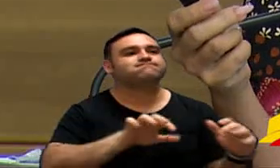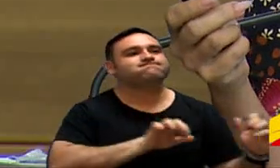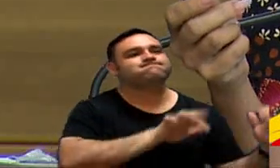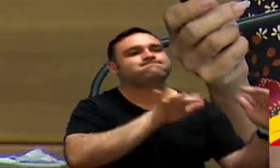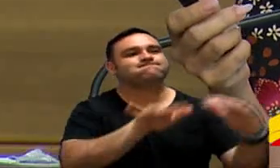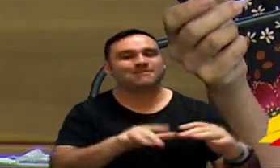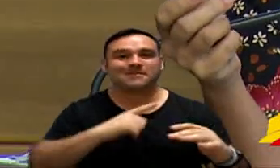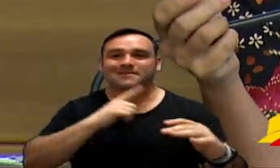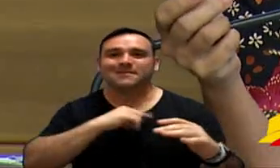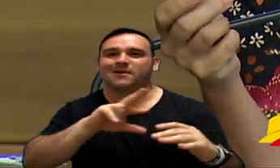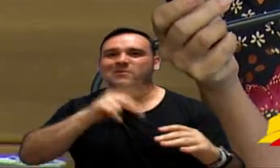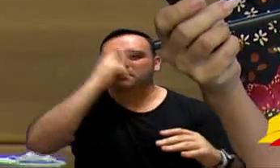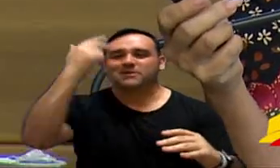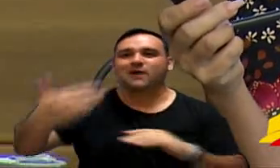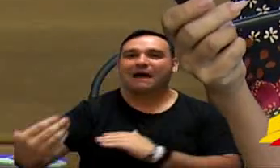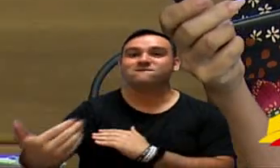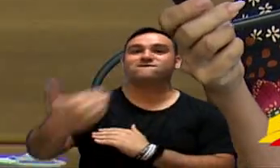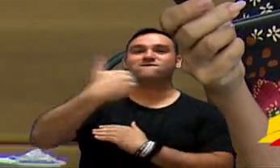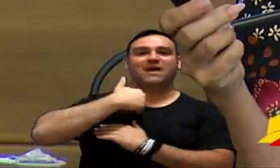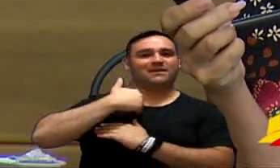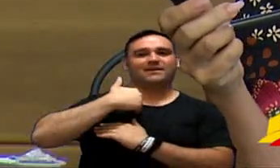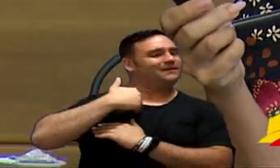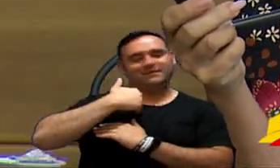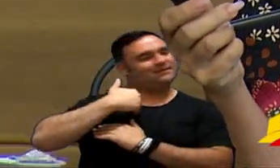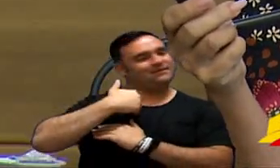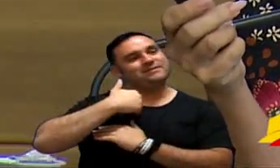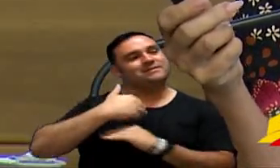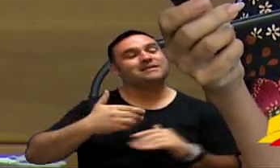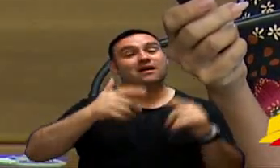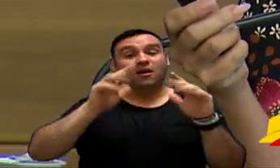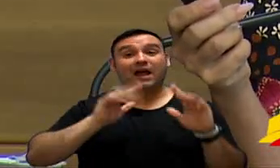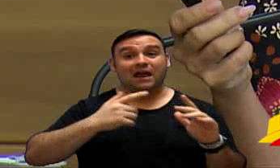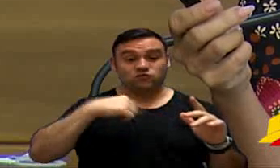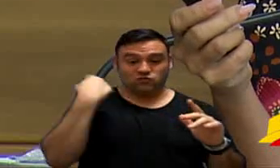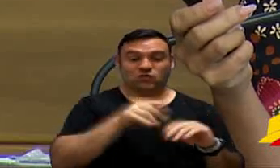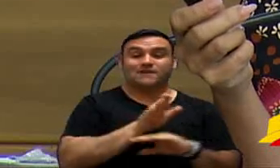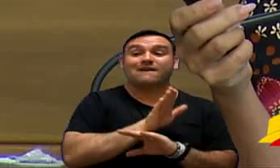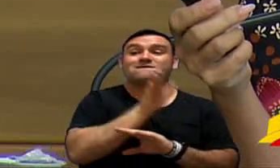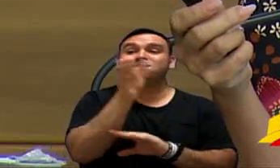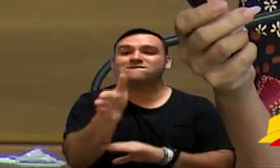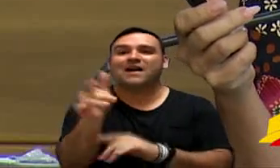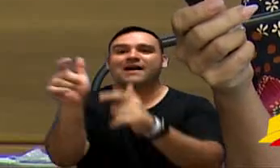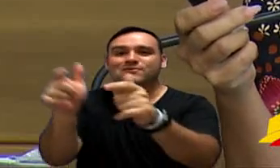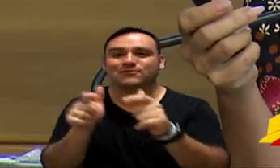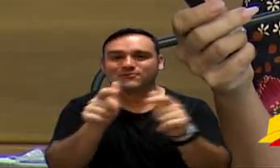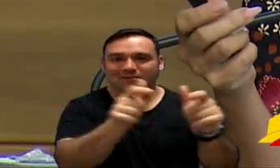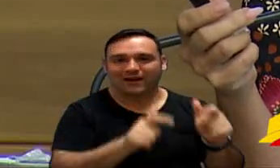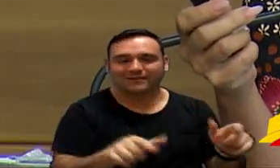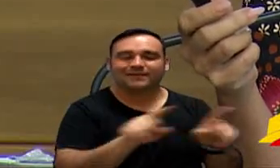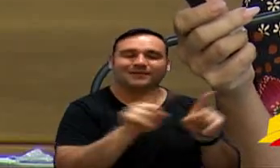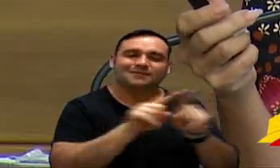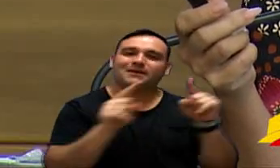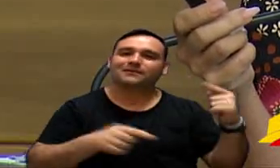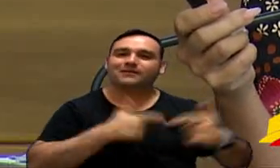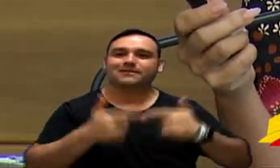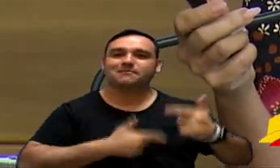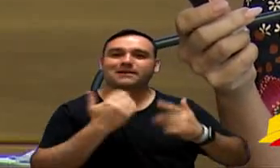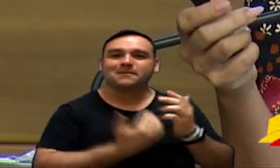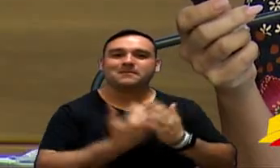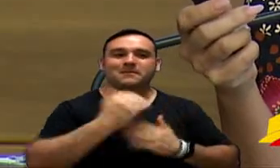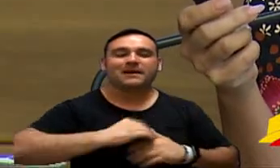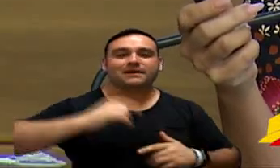população está, não fazer a população necessariamente vir até o poder público, mas ir até os bairros. Nós temos trabalhado fortemente